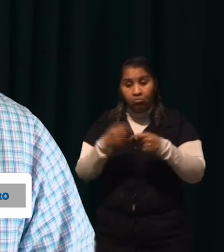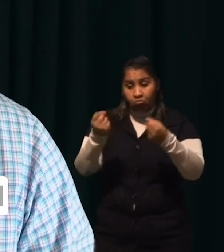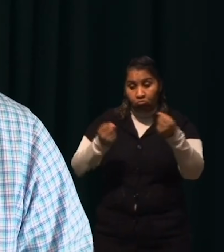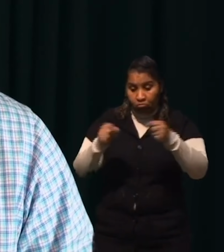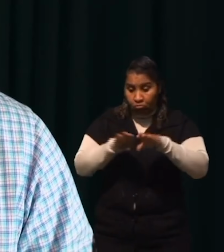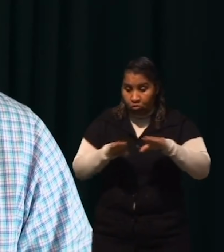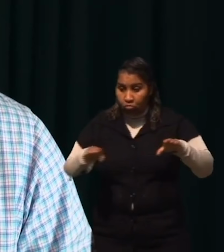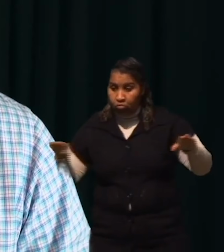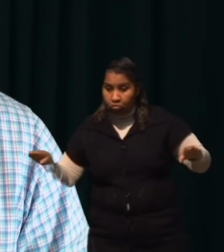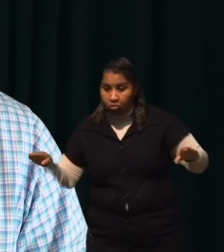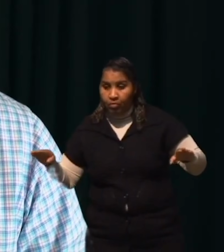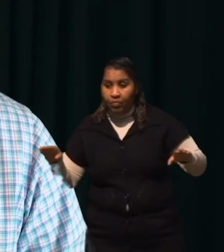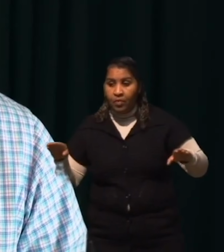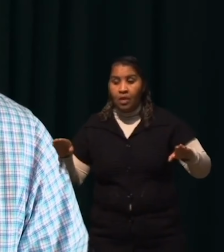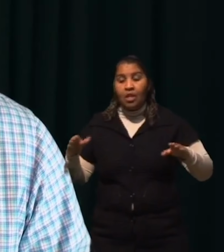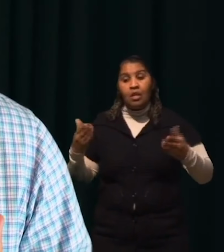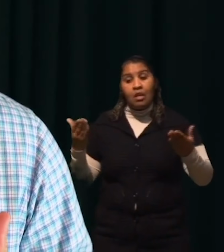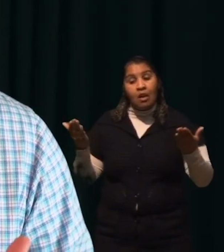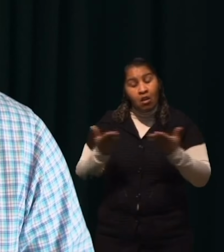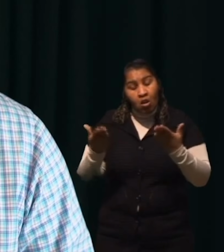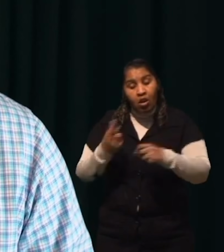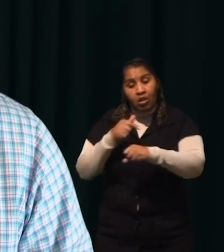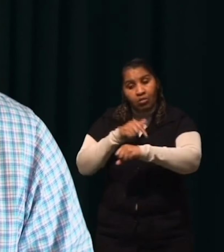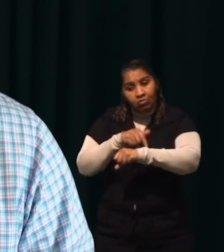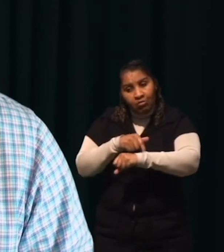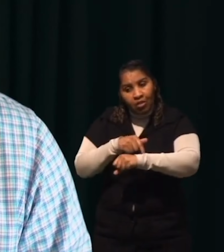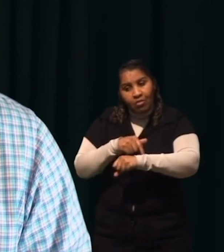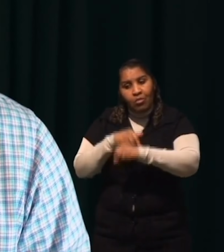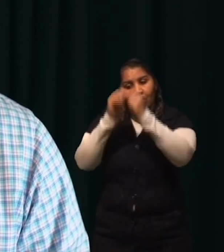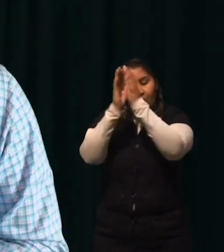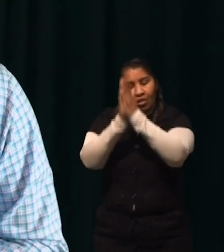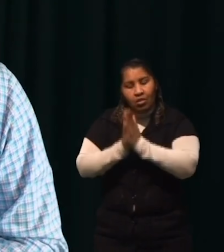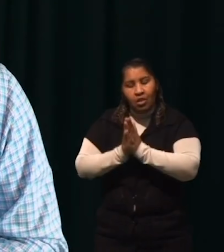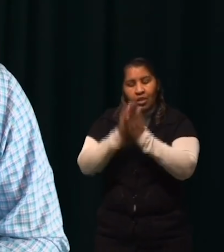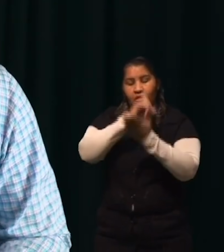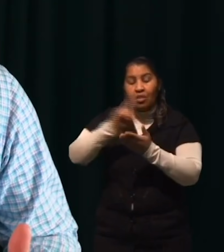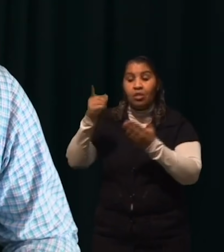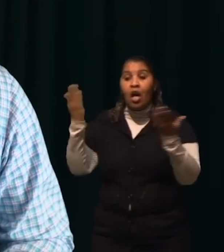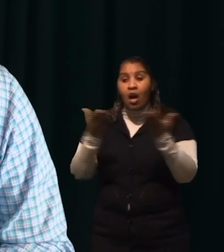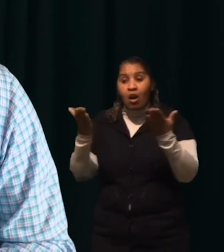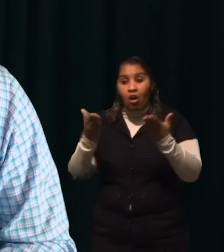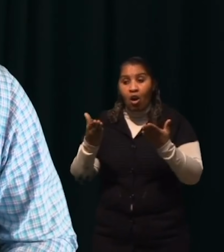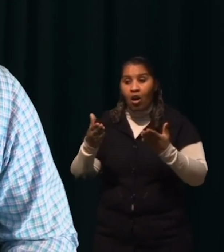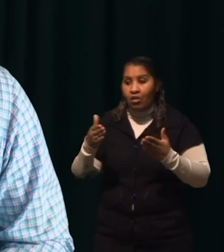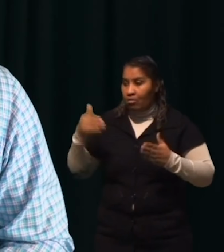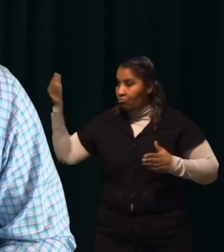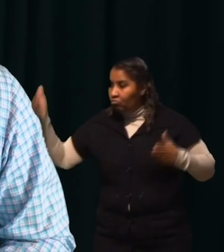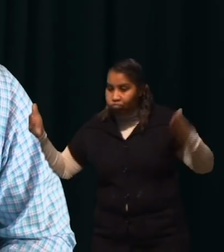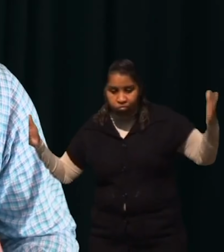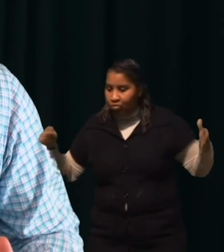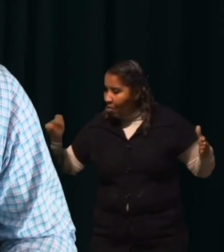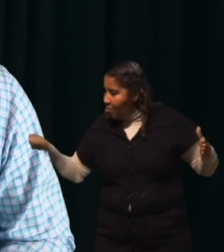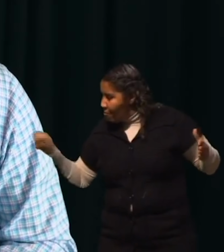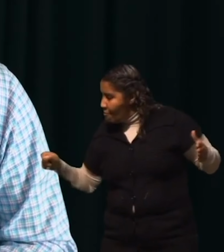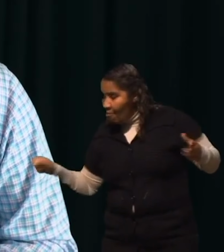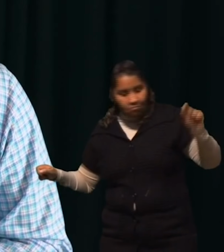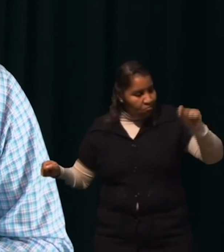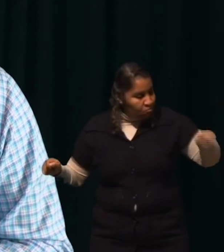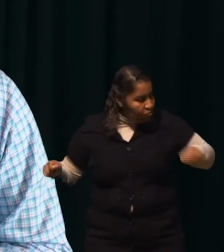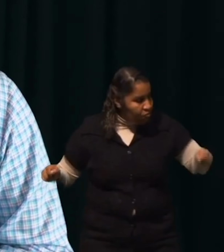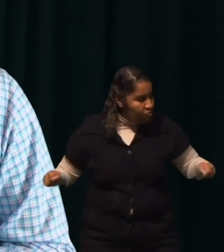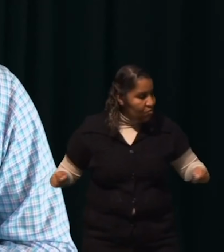como alternativa desse tempo de adoração com o Senhor. Você pode agora aí abrir seu vidro, cumprimentar